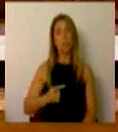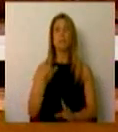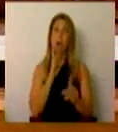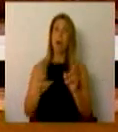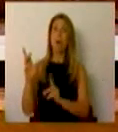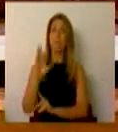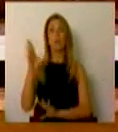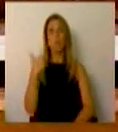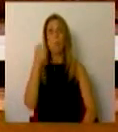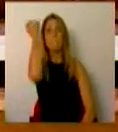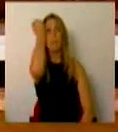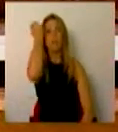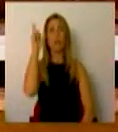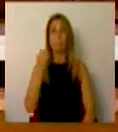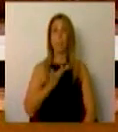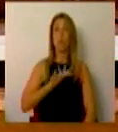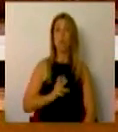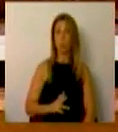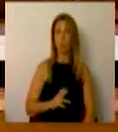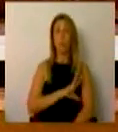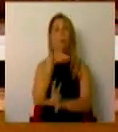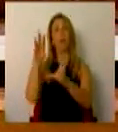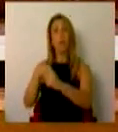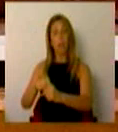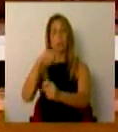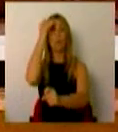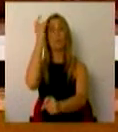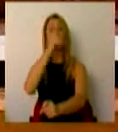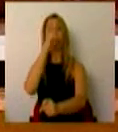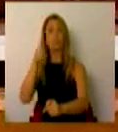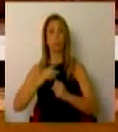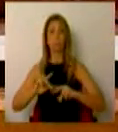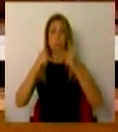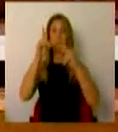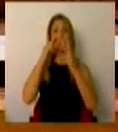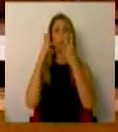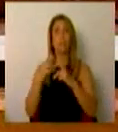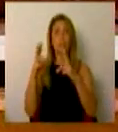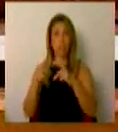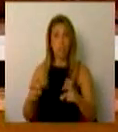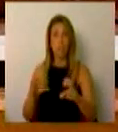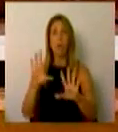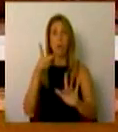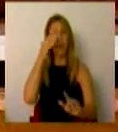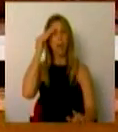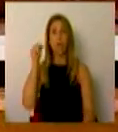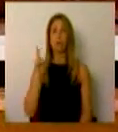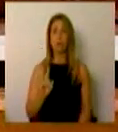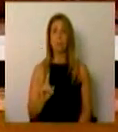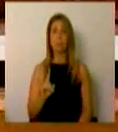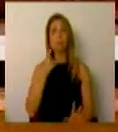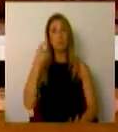caso dos mestrados e doutoramentos, abrangendo as carreiras docente e de investigação, sem esquecer a exigência de que